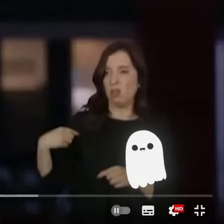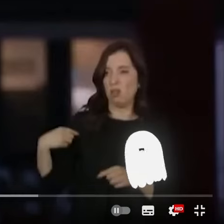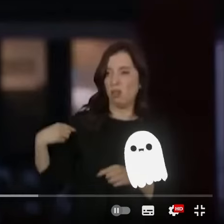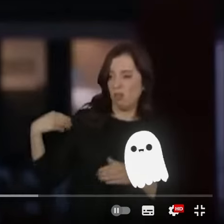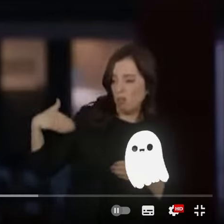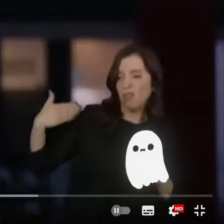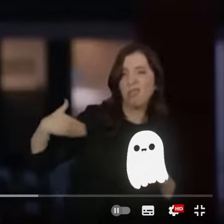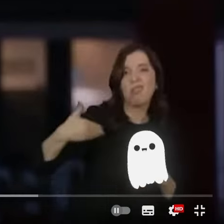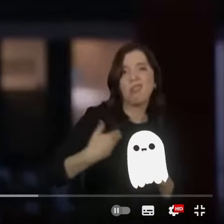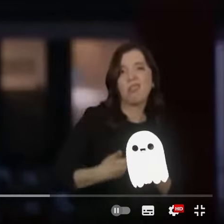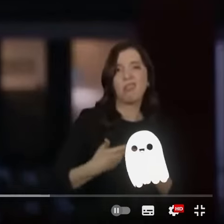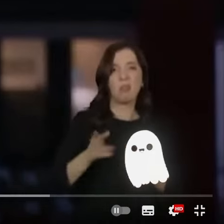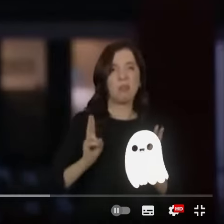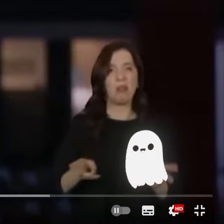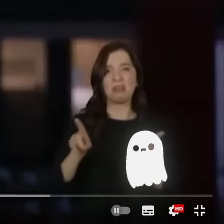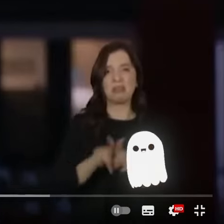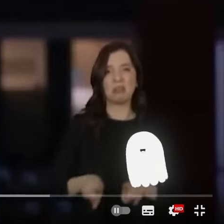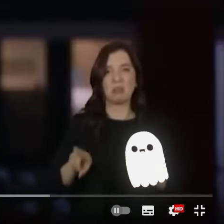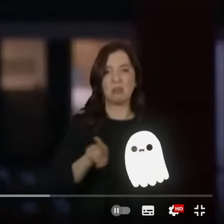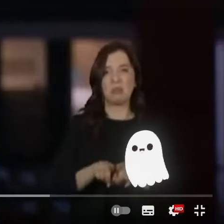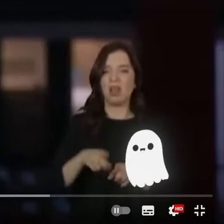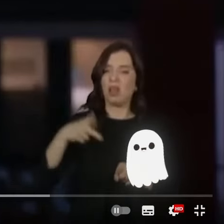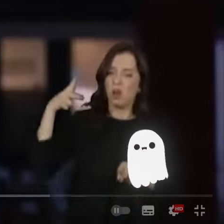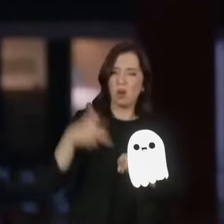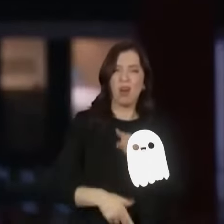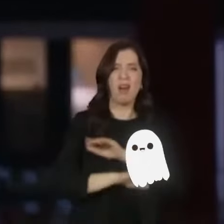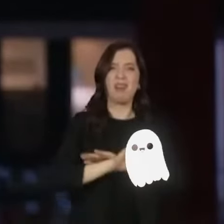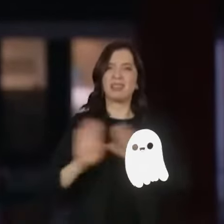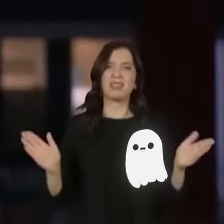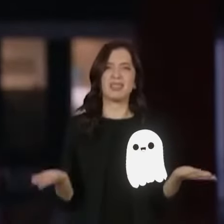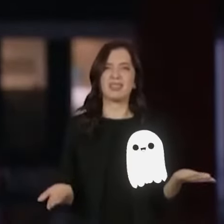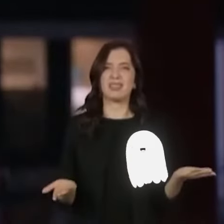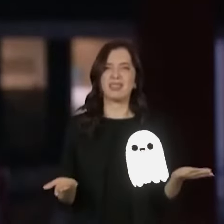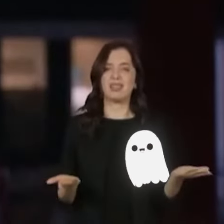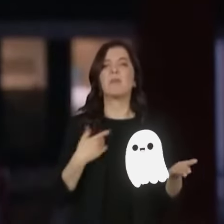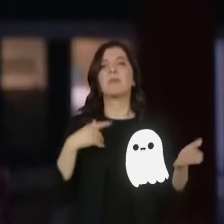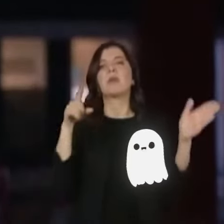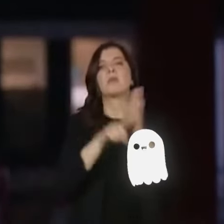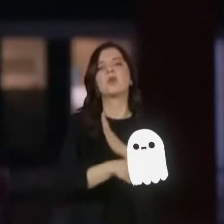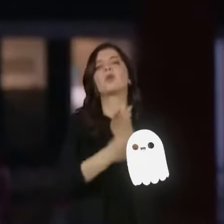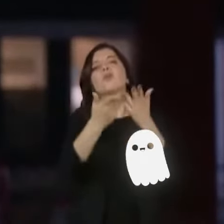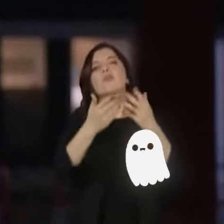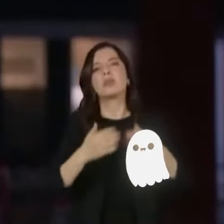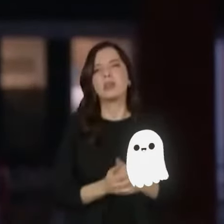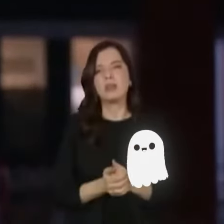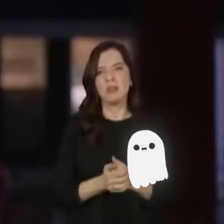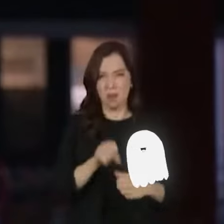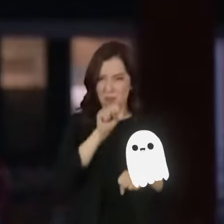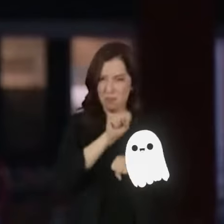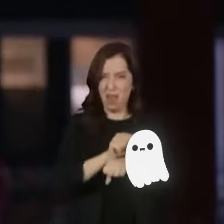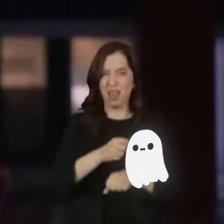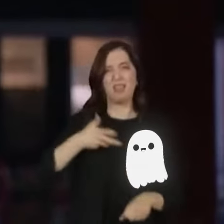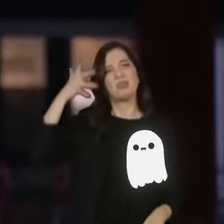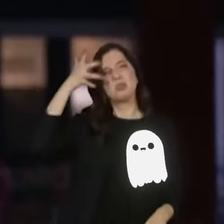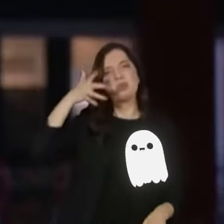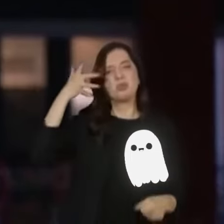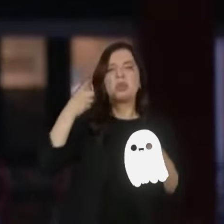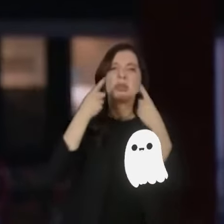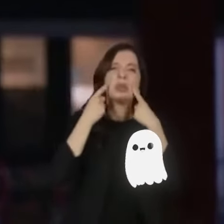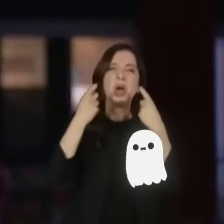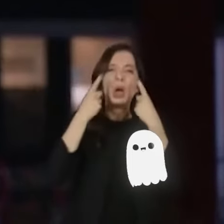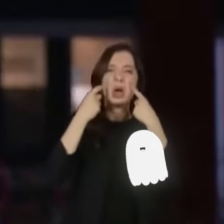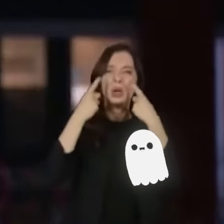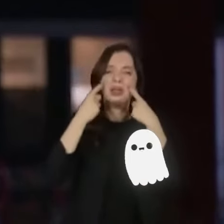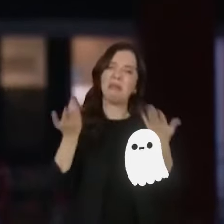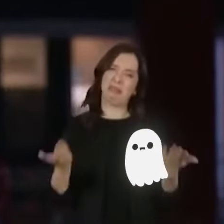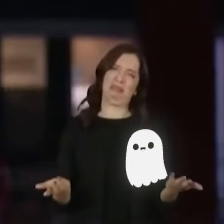isso. A gente quer saber que horas que você vai parar. Já abandonou a entrevista chorando. Você que é um cara que só fala